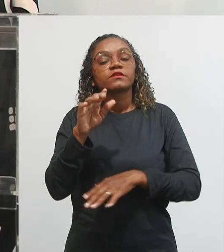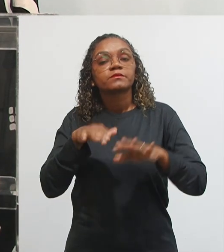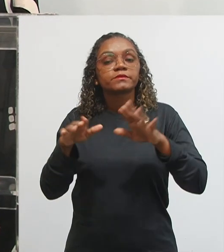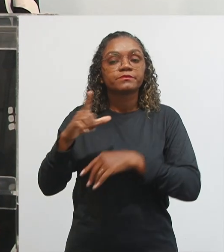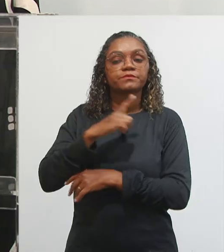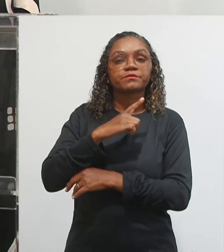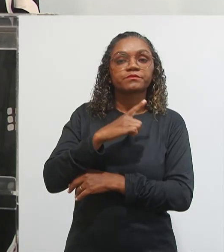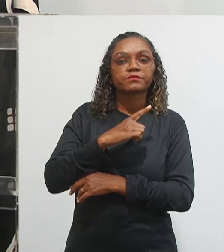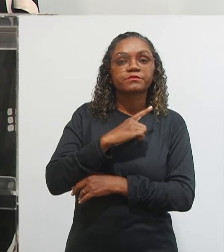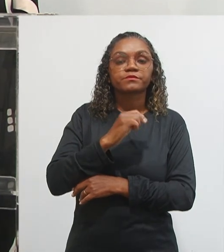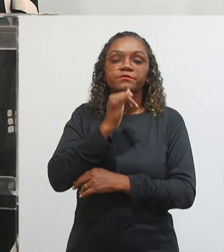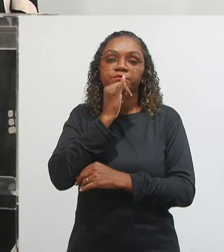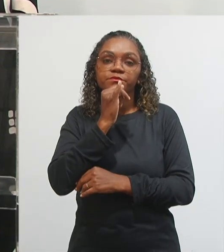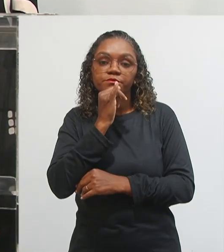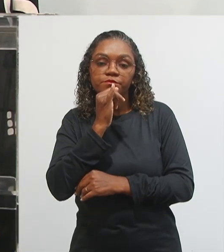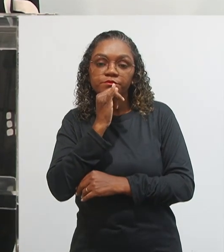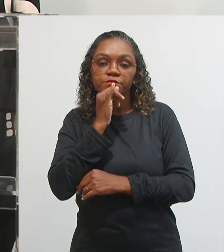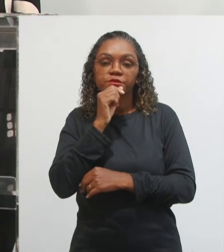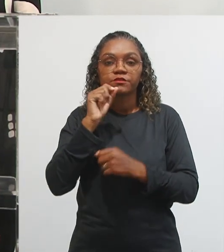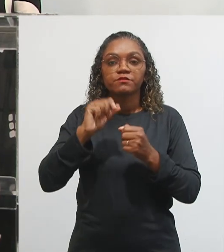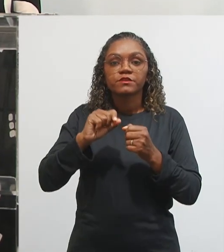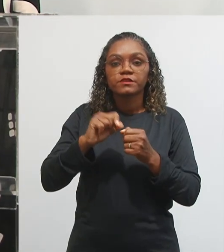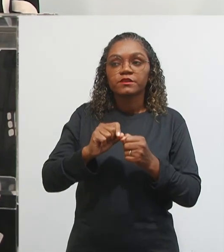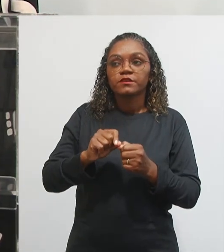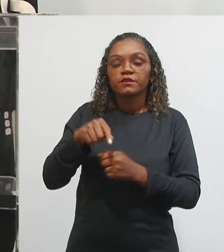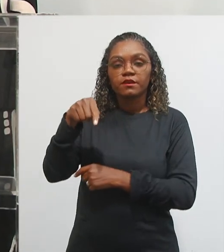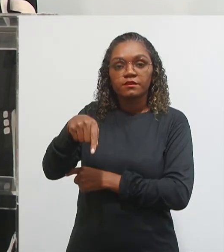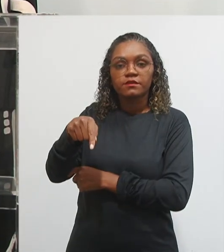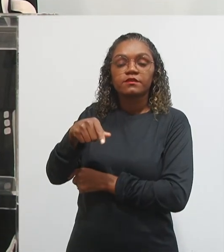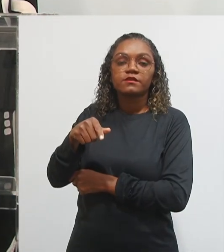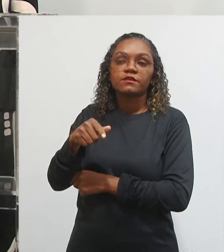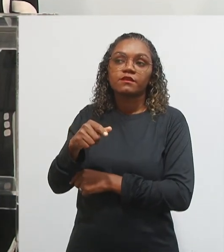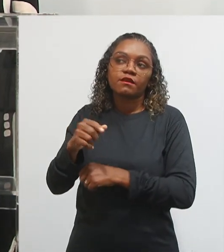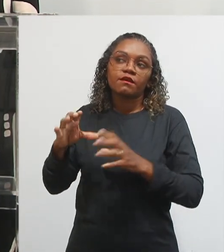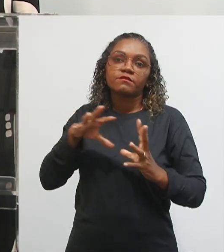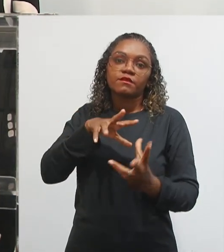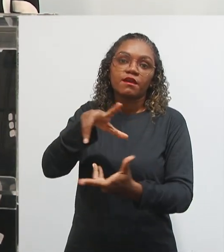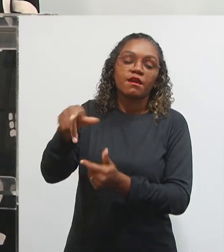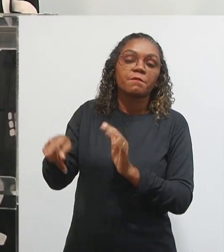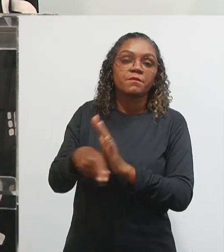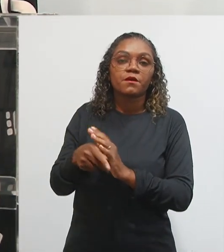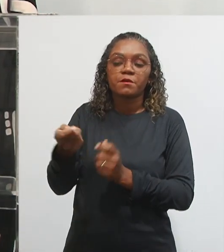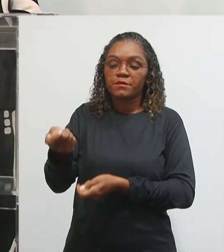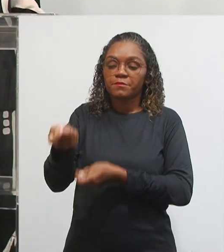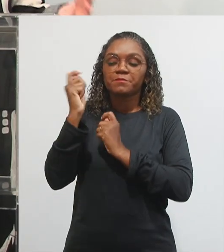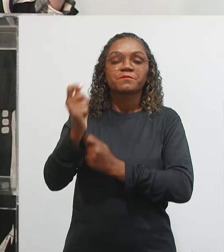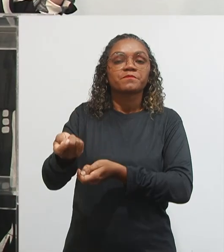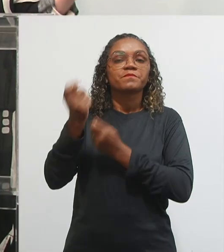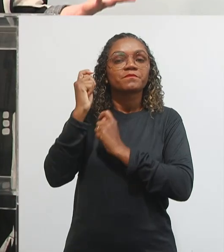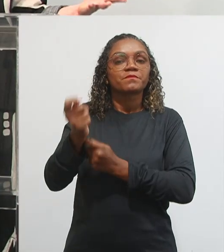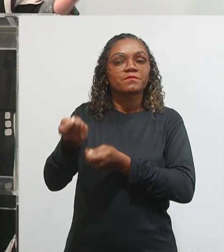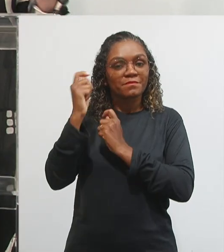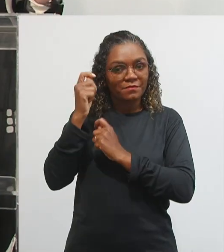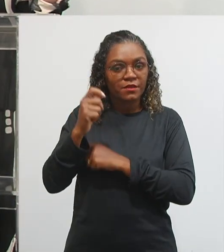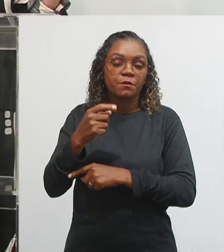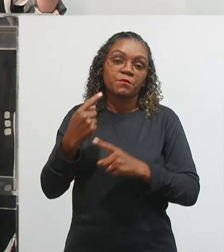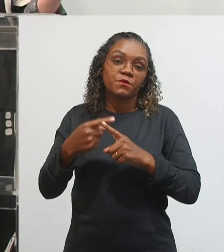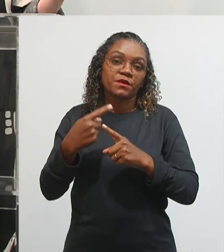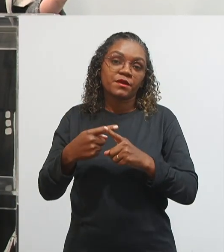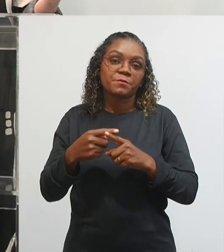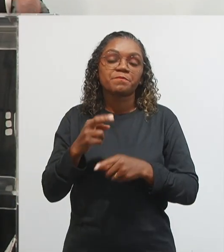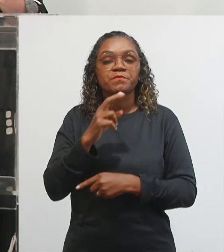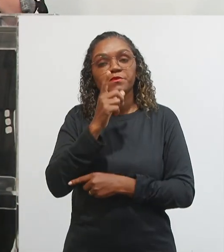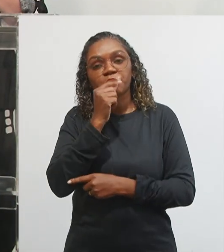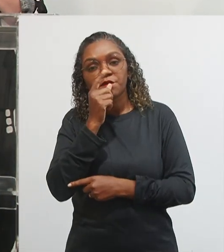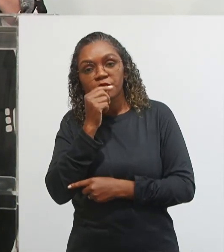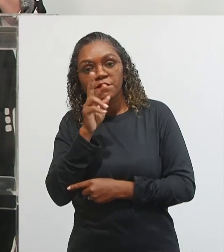iniciativas de ser promovida como a terra da pesca esportiva, devido a muitos rios e muitos